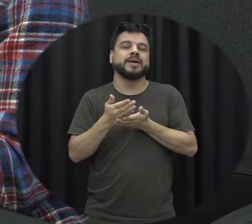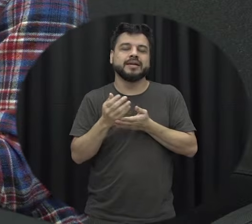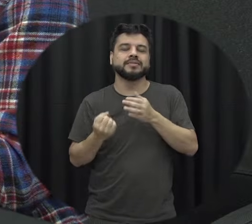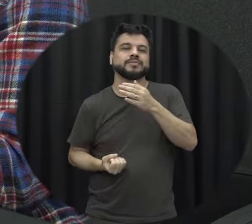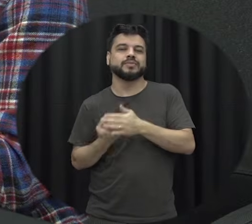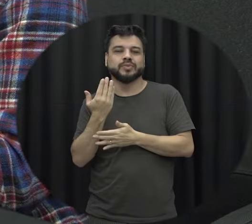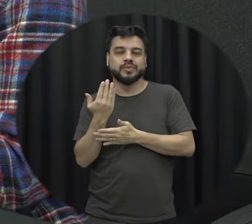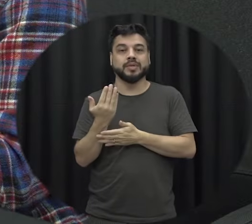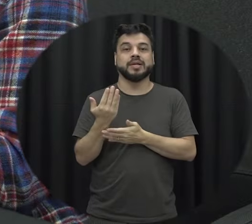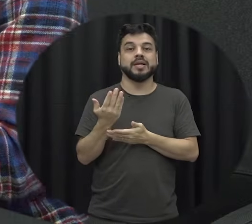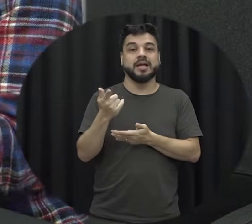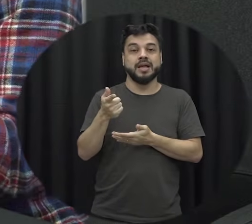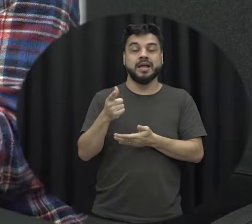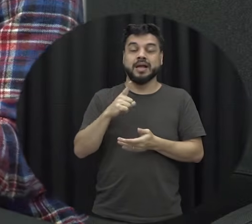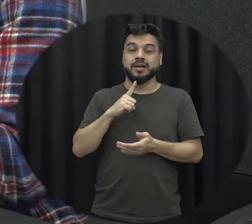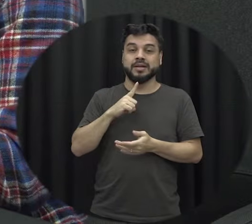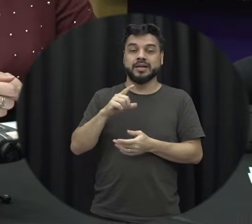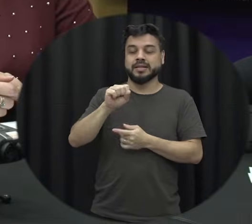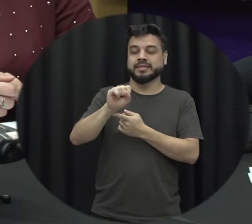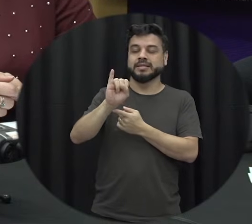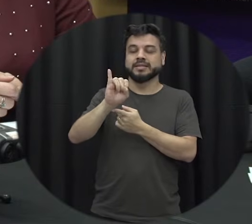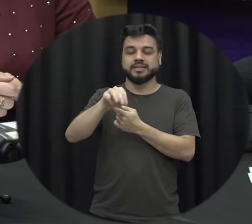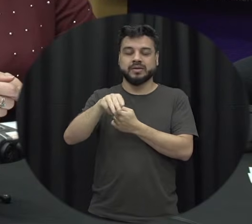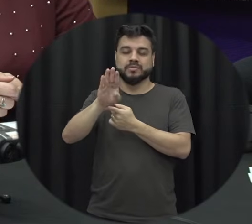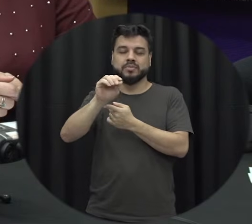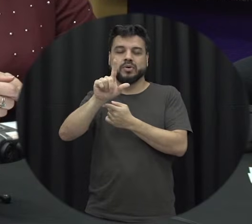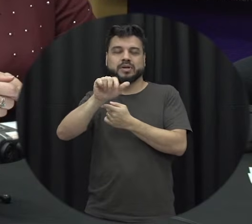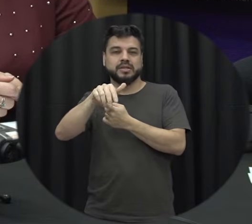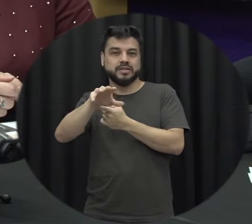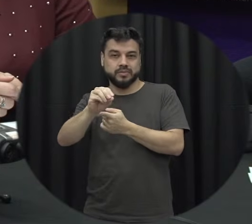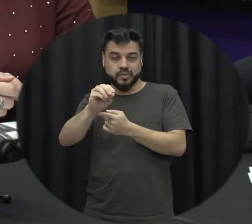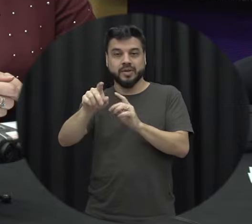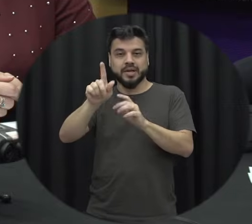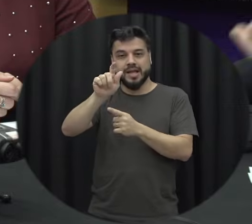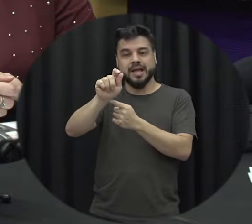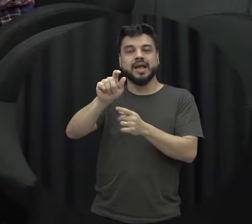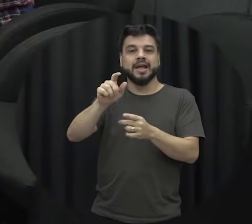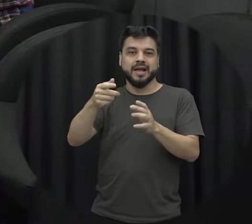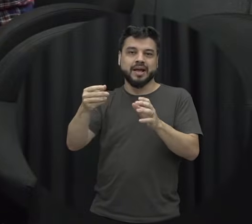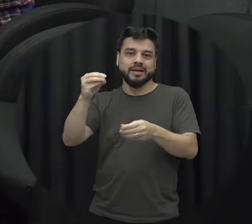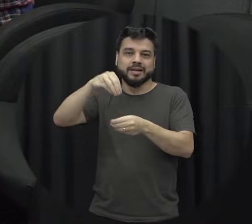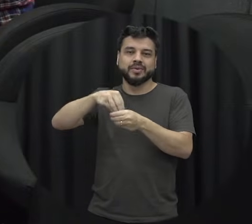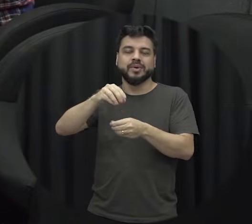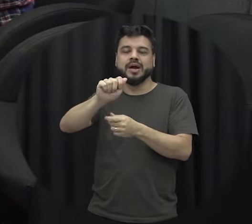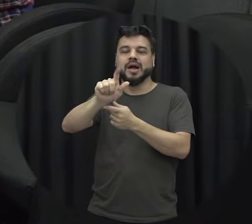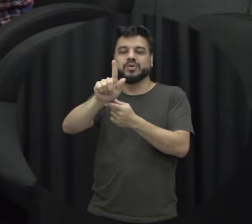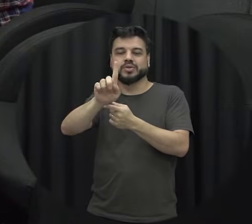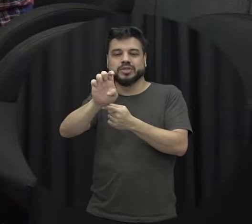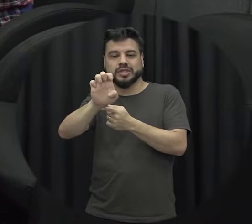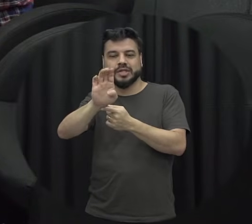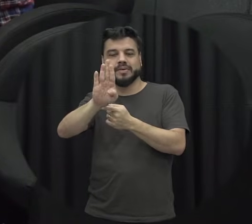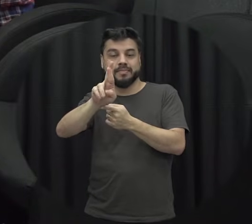aí do simbolismo, da álgebra que a gente usa até hoje. Claro que isso foi se desenvolvendo nesses últimos séculos,